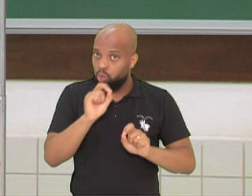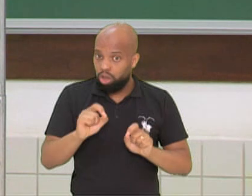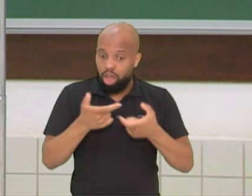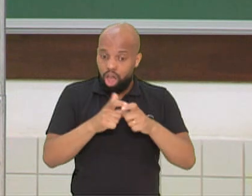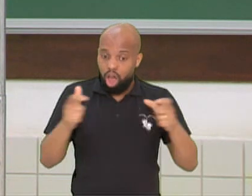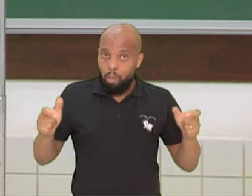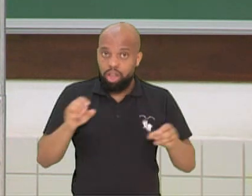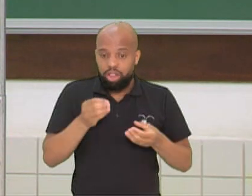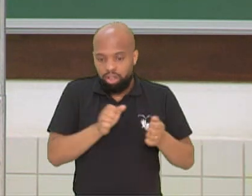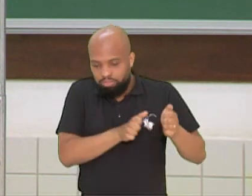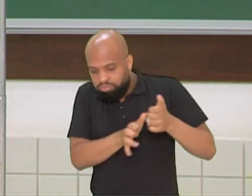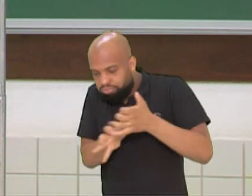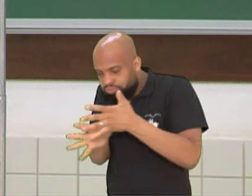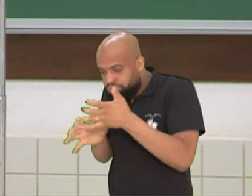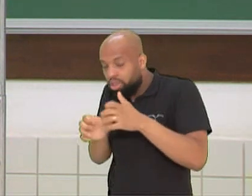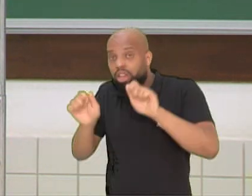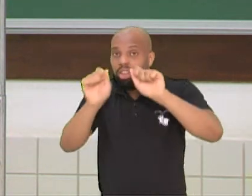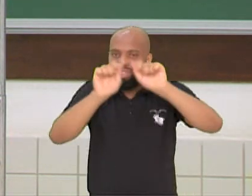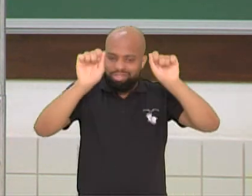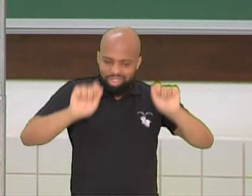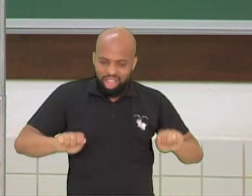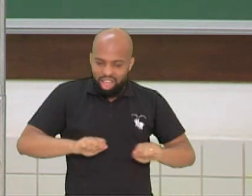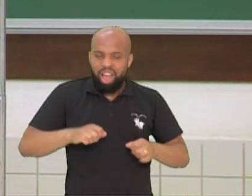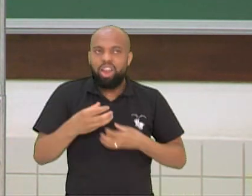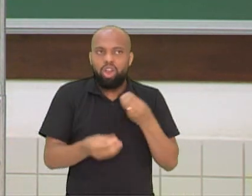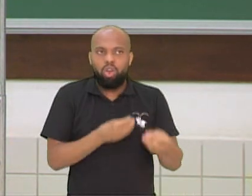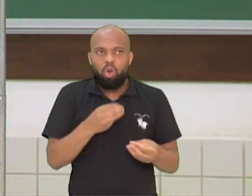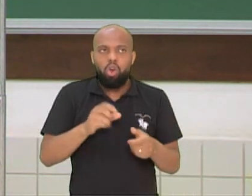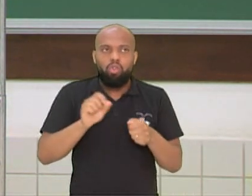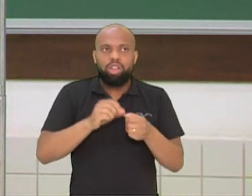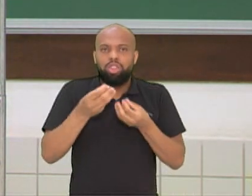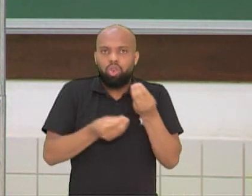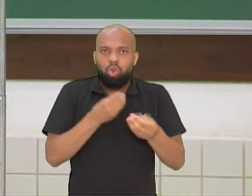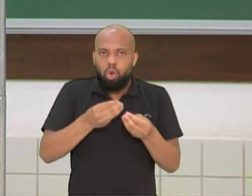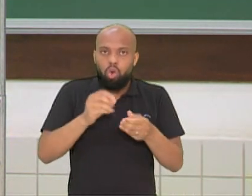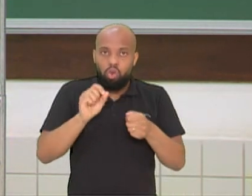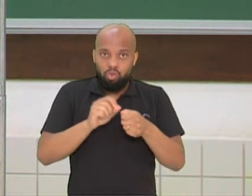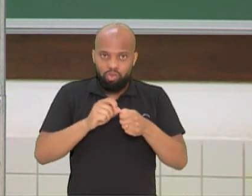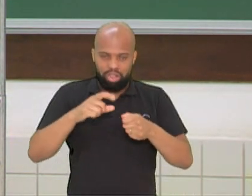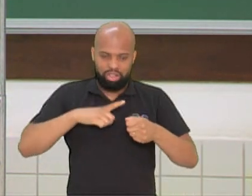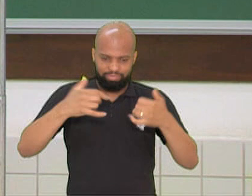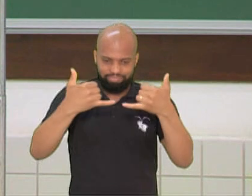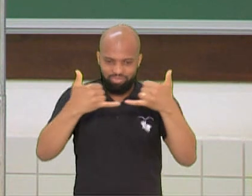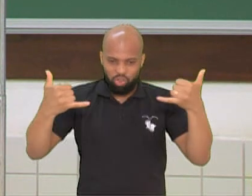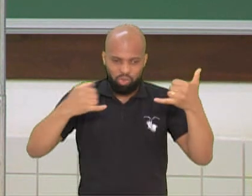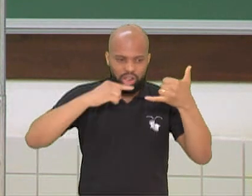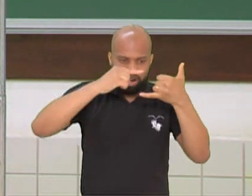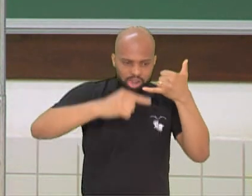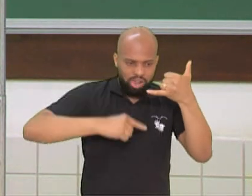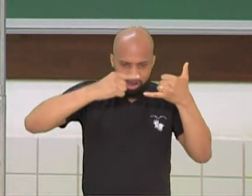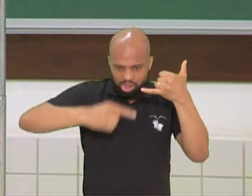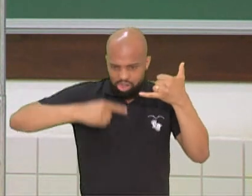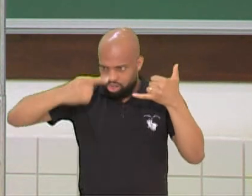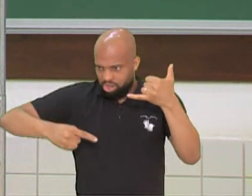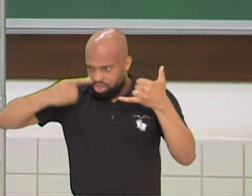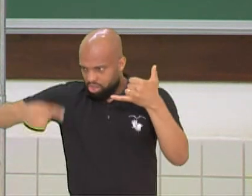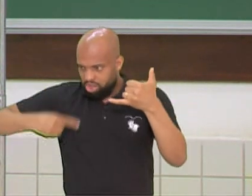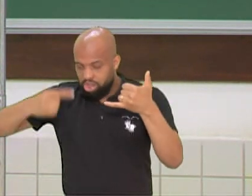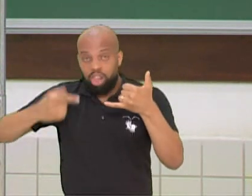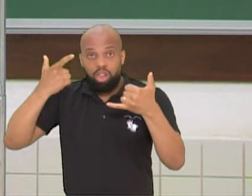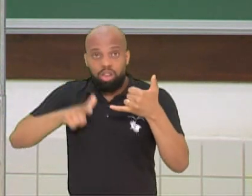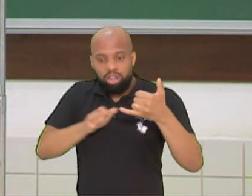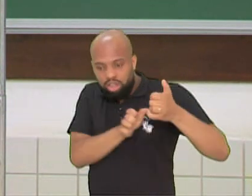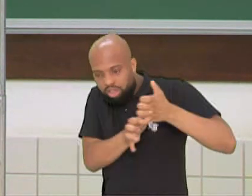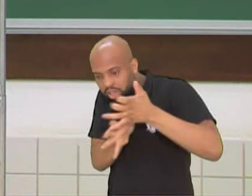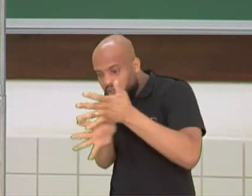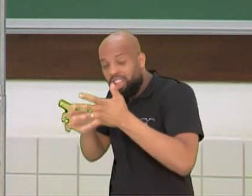forma de fazer o campo atravessar várias áreas é enrolar o condutor. Dessa forma, ele atravessa várias áreas